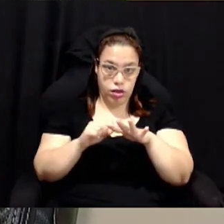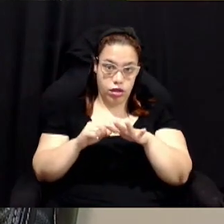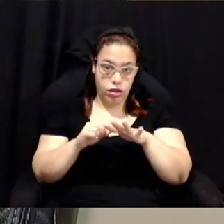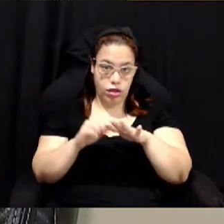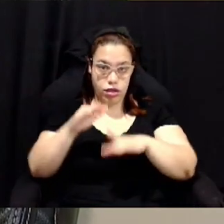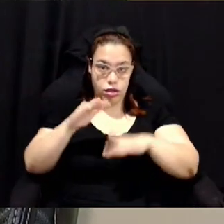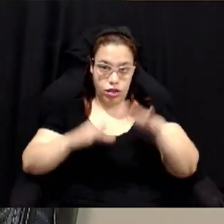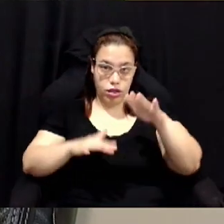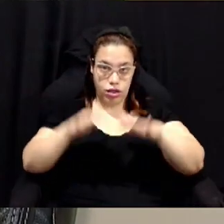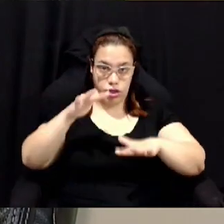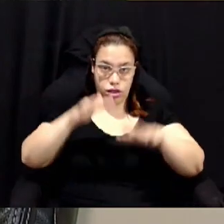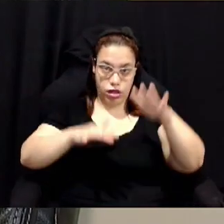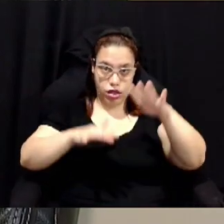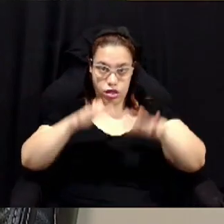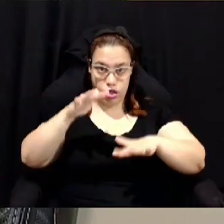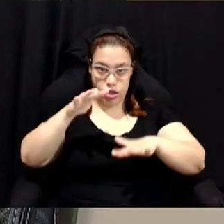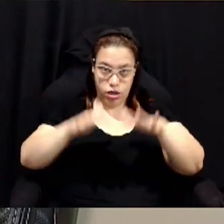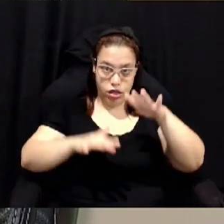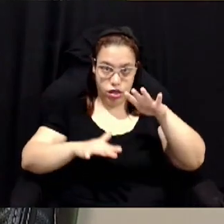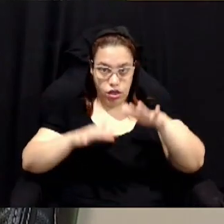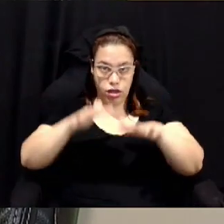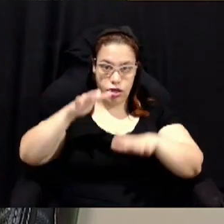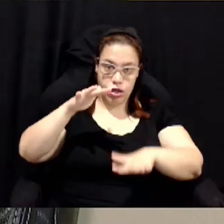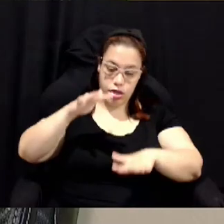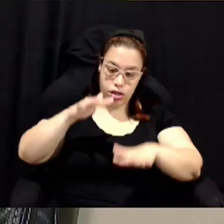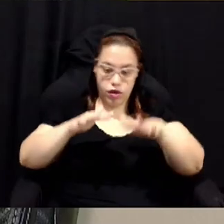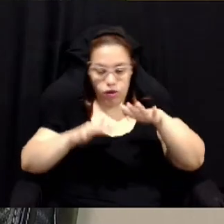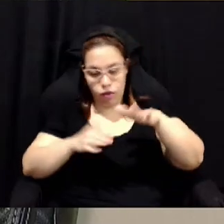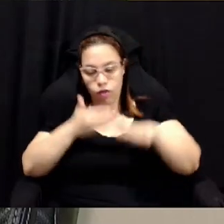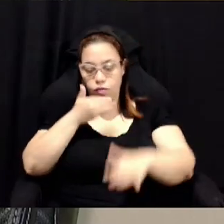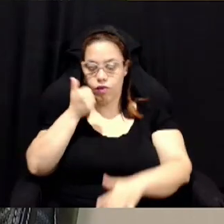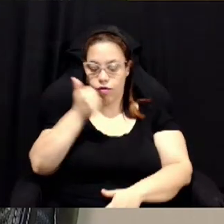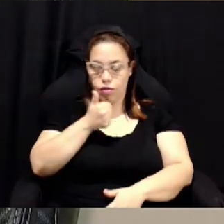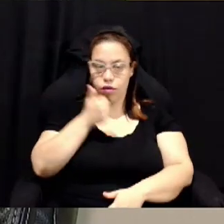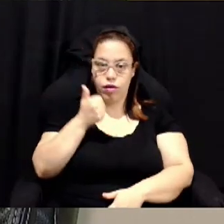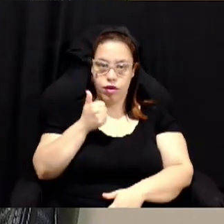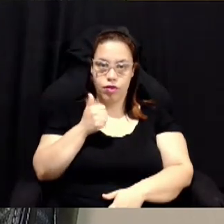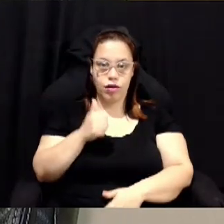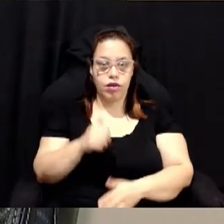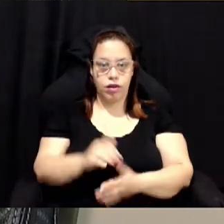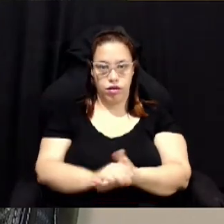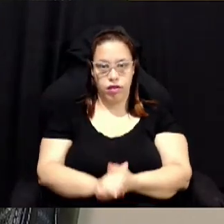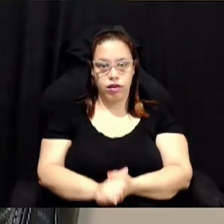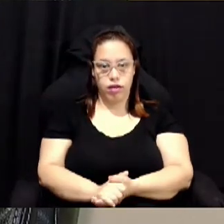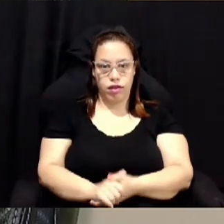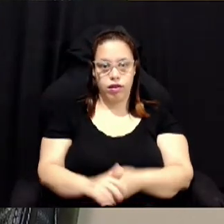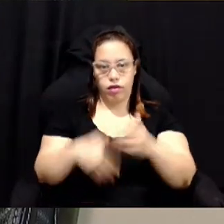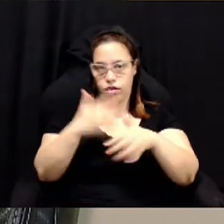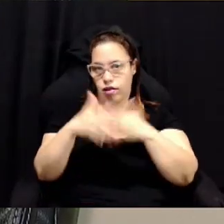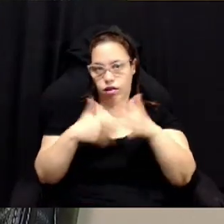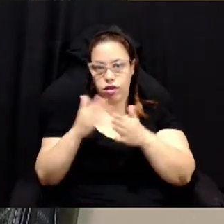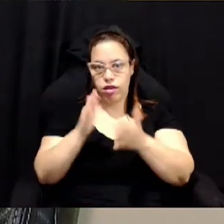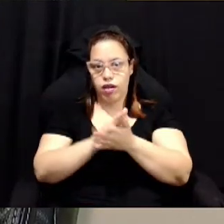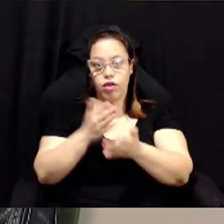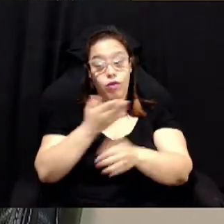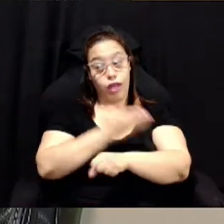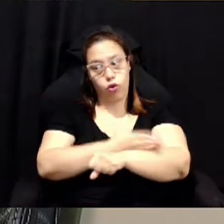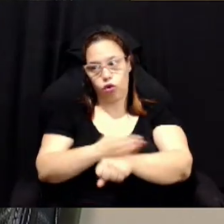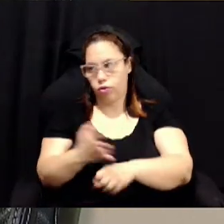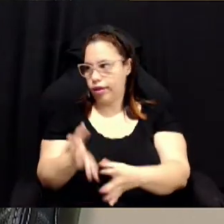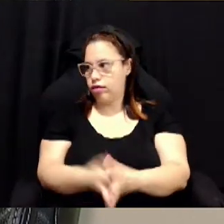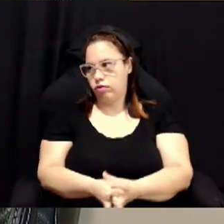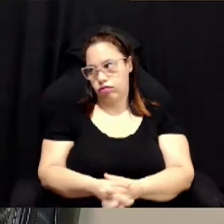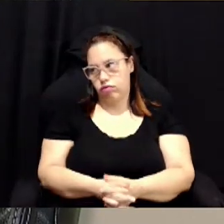para ele manter as articulações, para ele se equilibrar melhor. O sapatinho vai atrapalhar, ele não está acostumado com isso, né? Então vai prejudicar mais